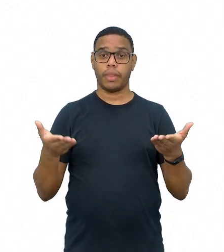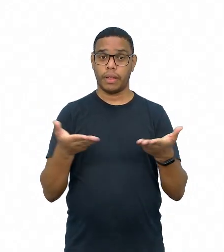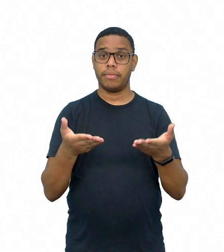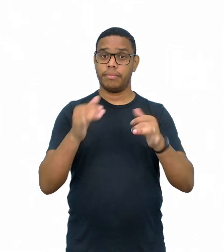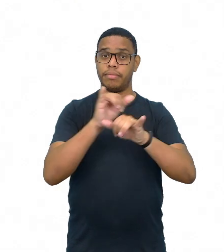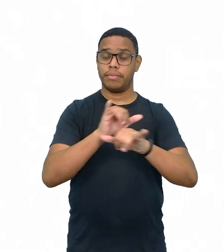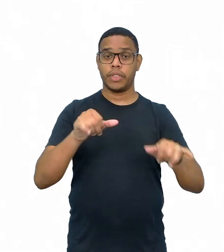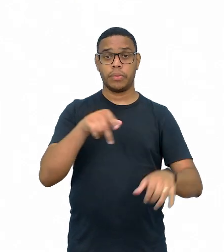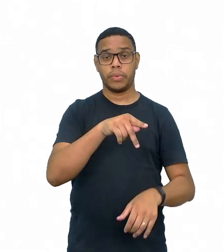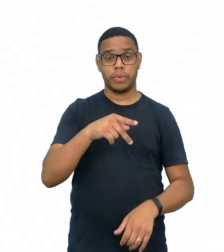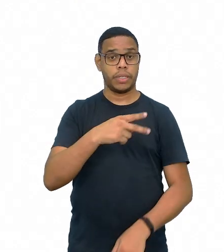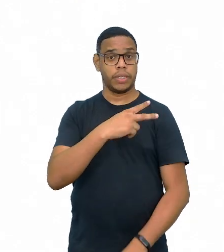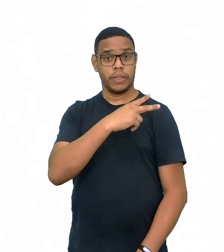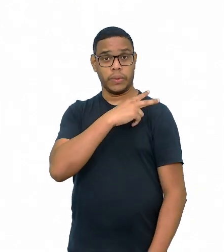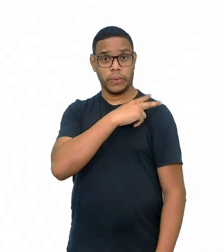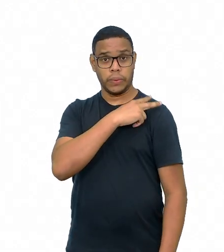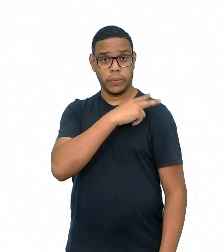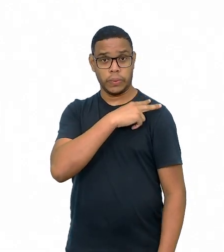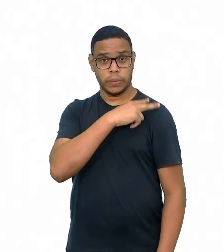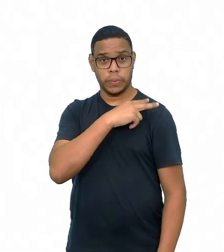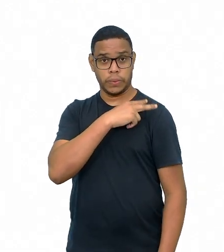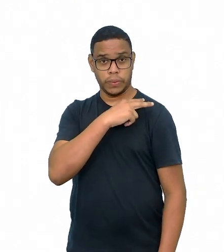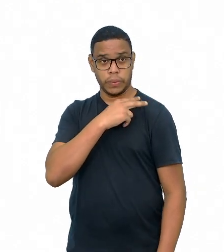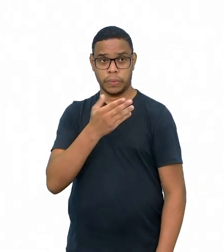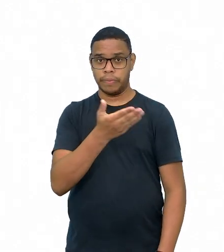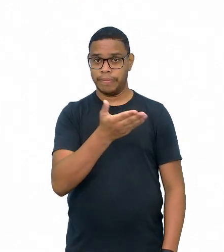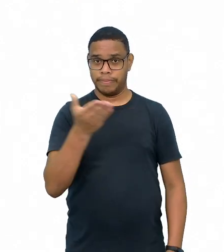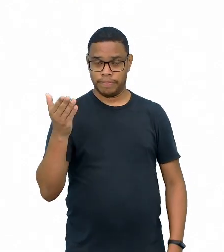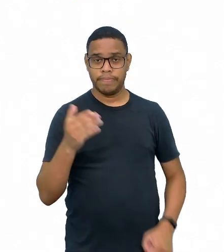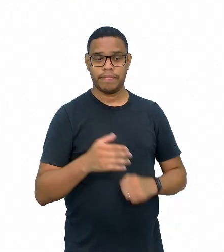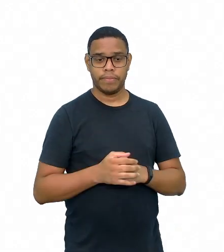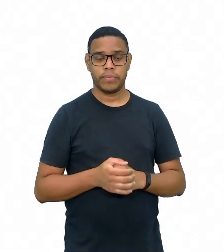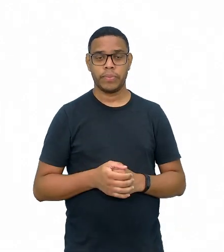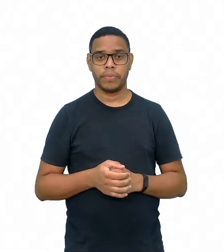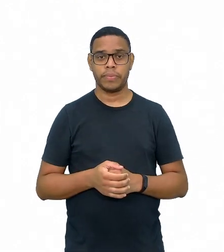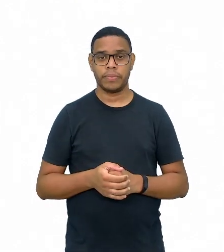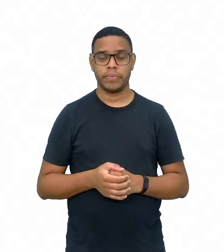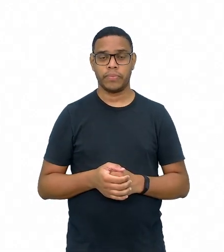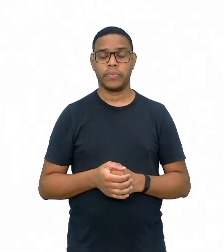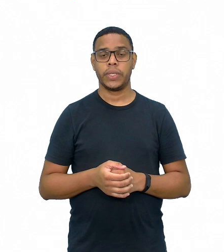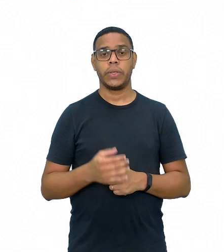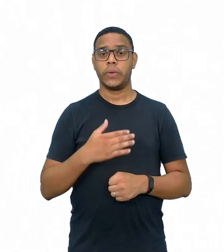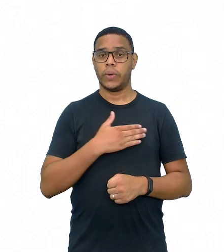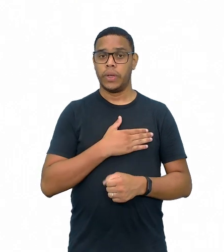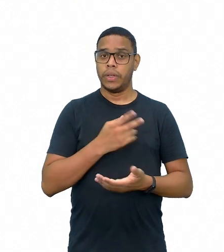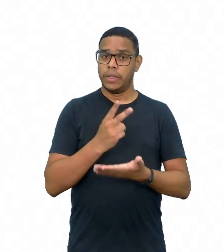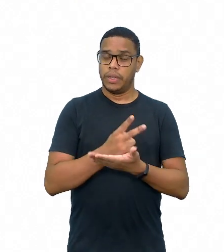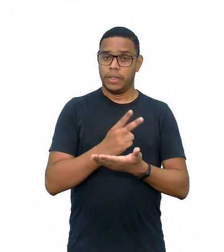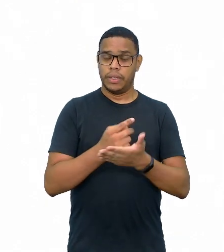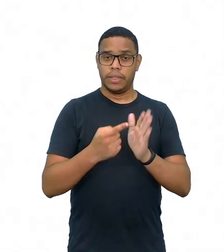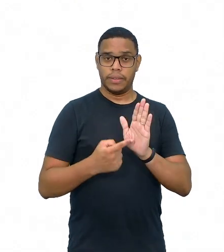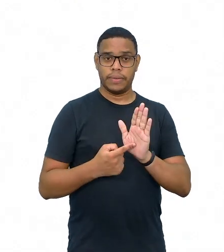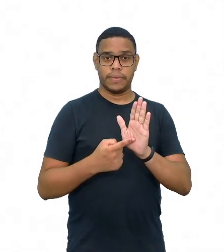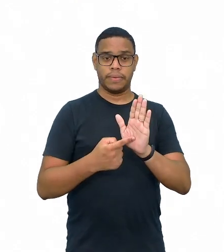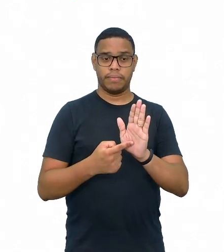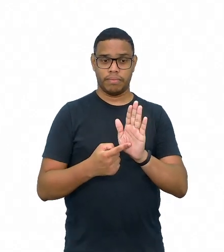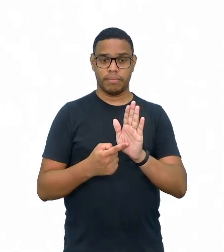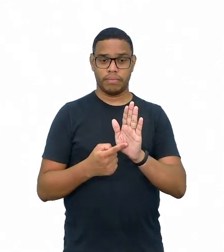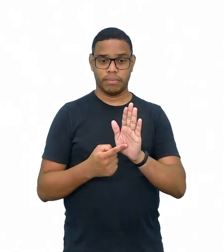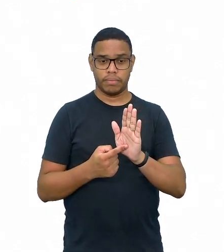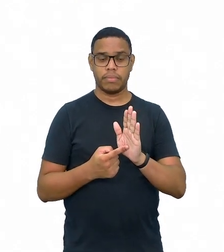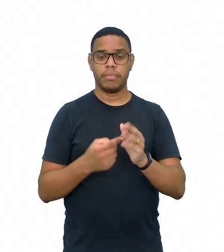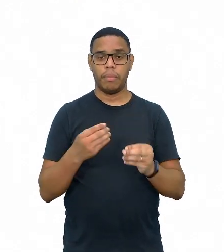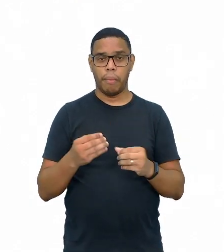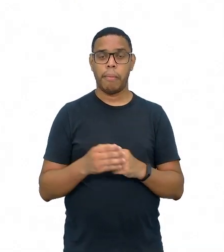os professores da segunda série do ensino médio. Aqui, como a gente gosta sempre de apresentar,